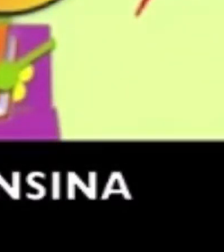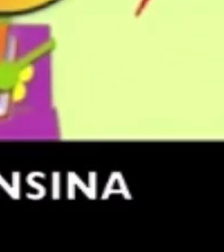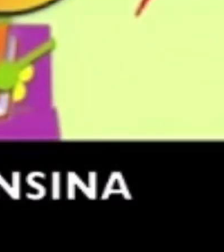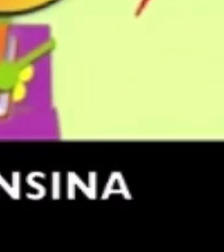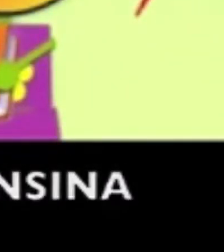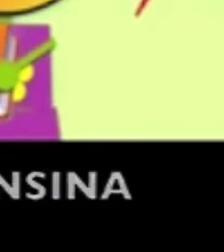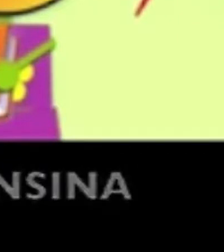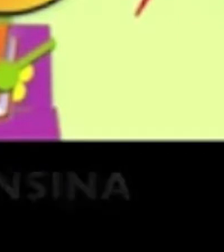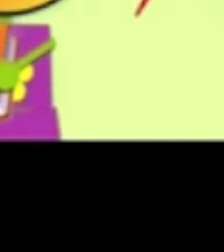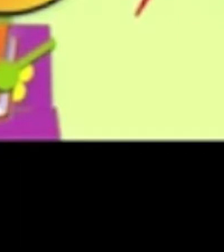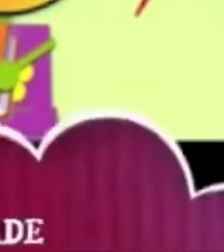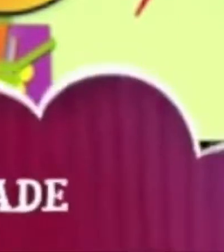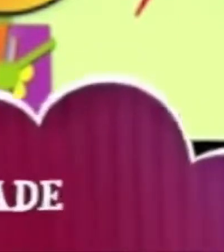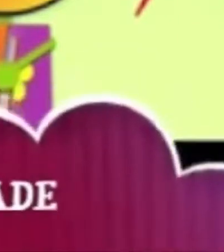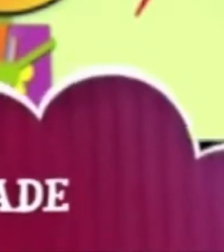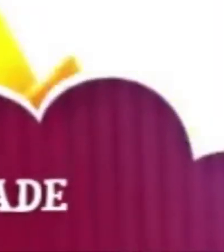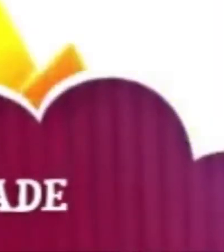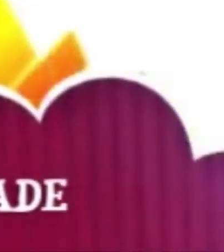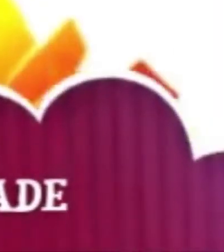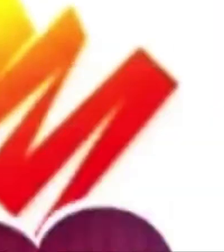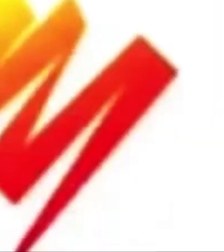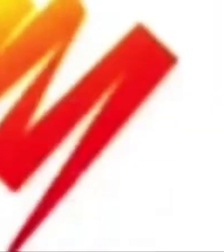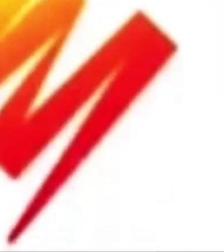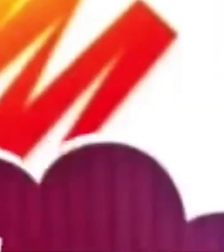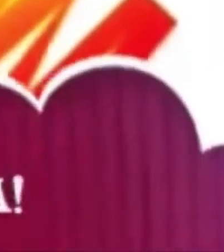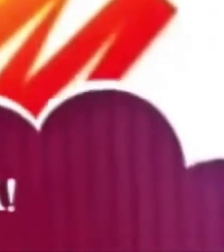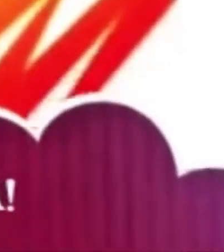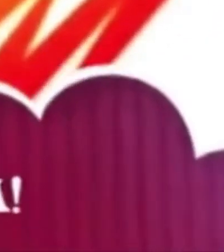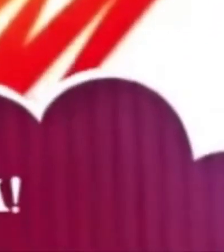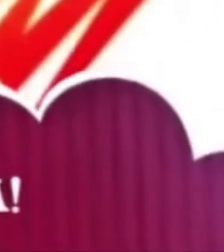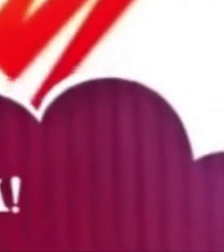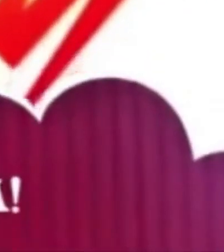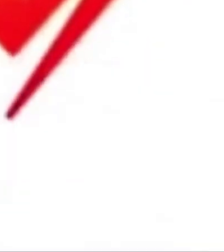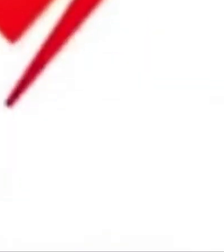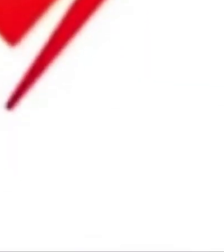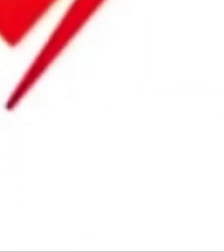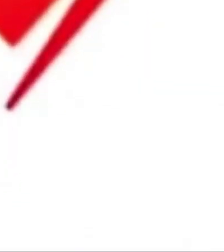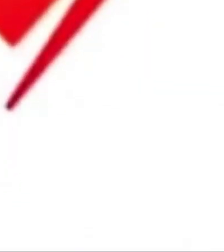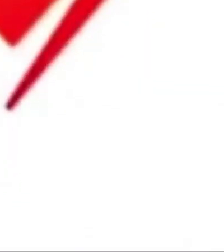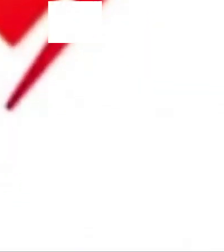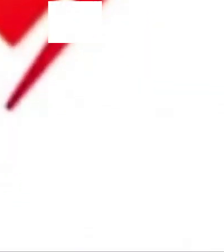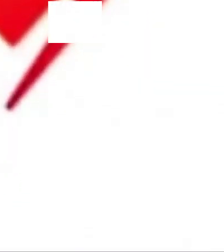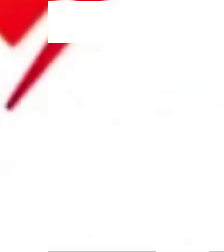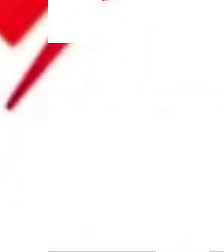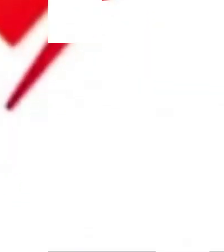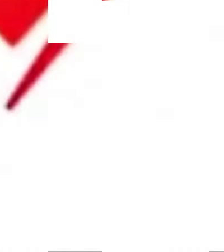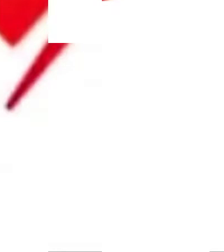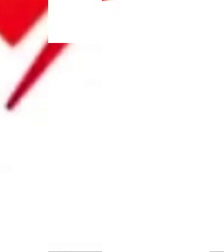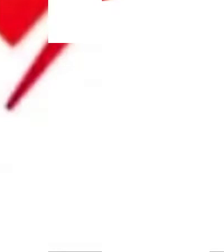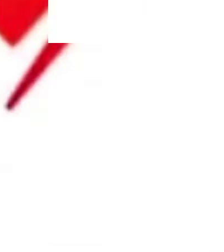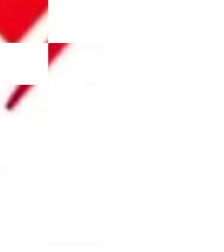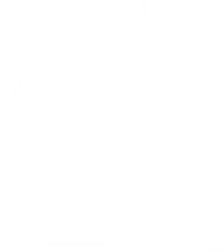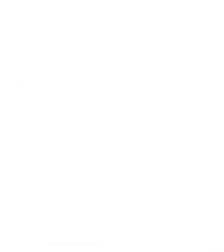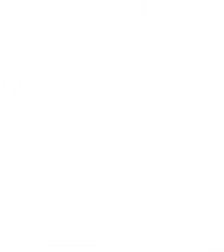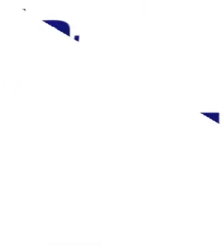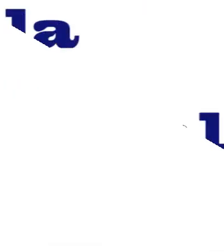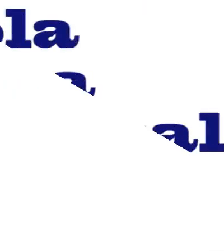que ensina o caminho, a verdade e a vida. Deus é o